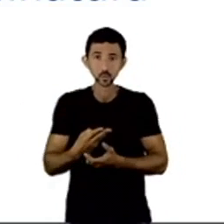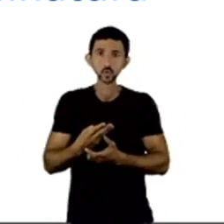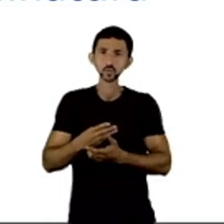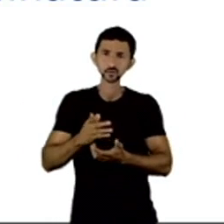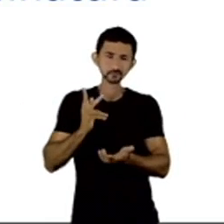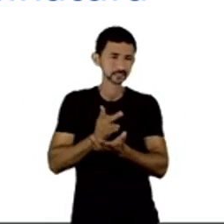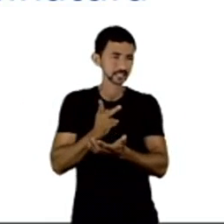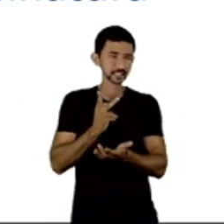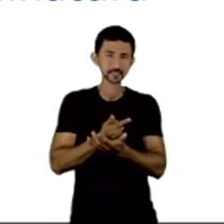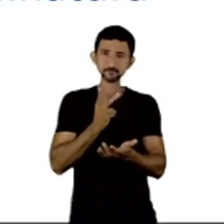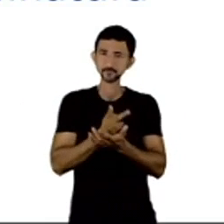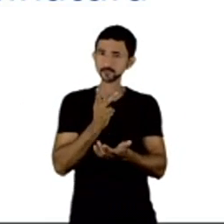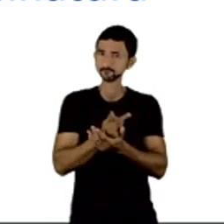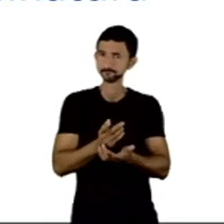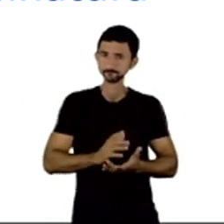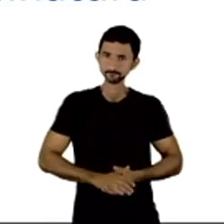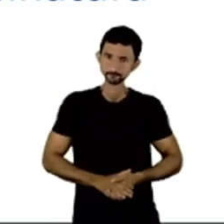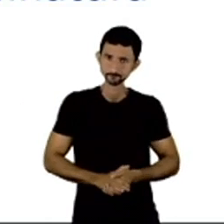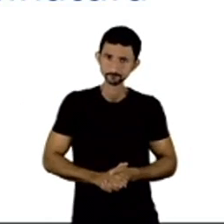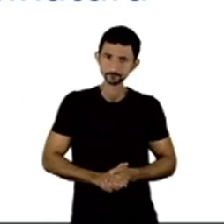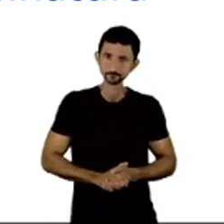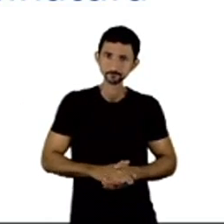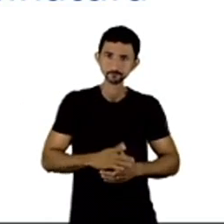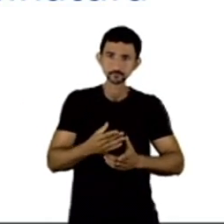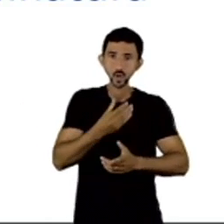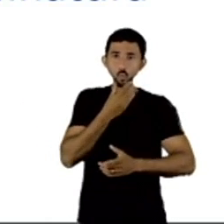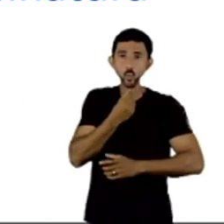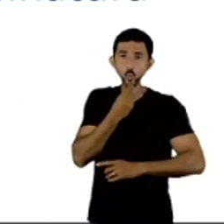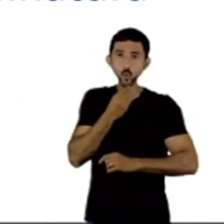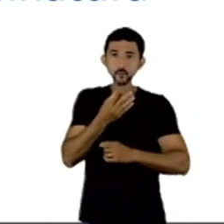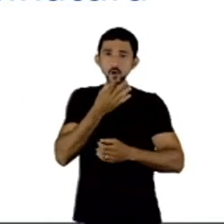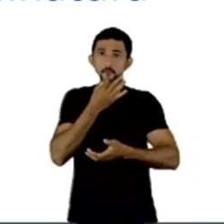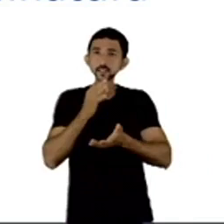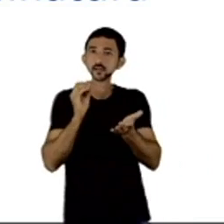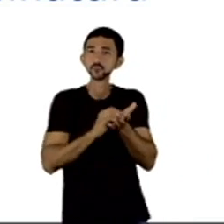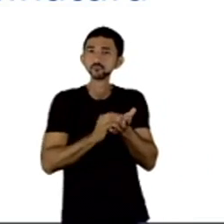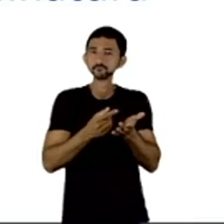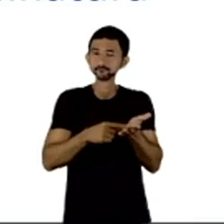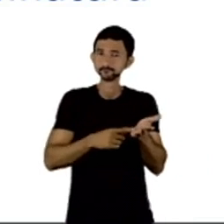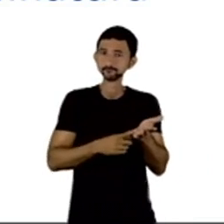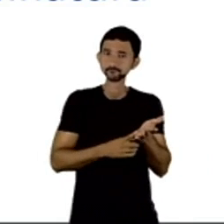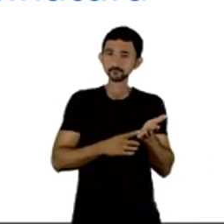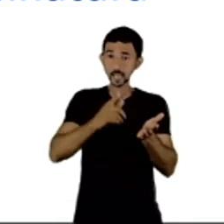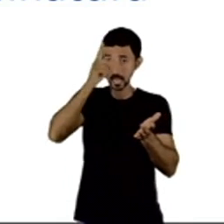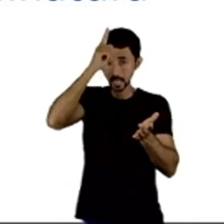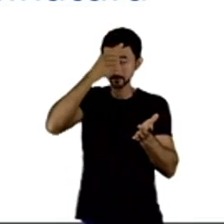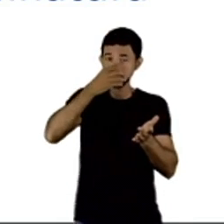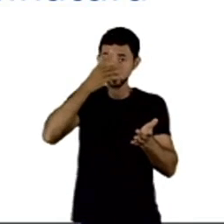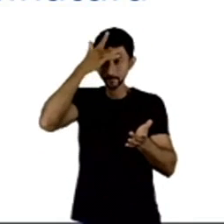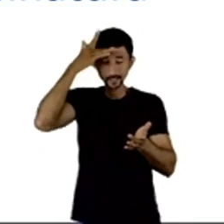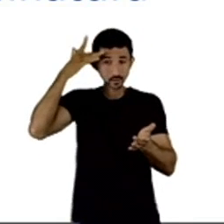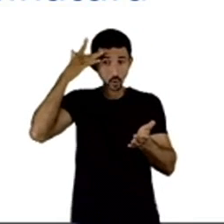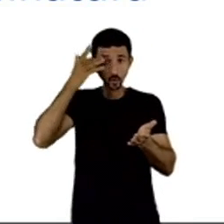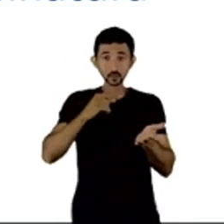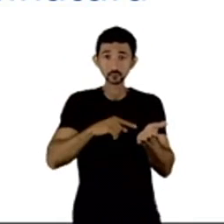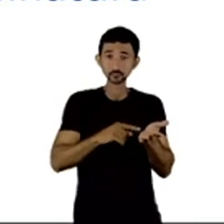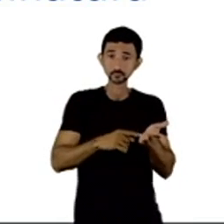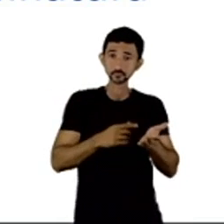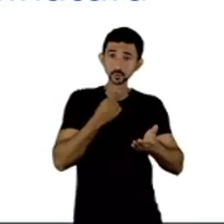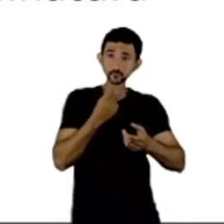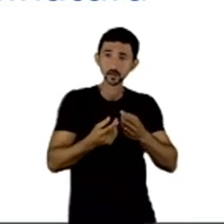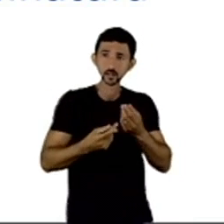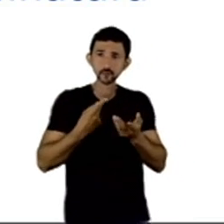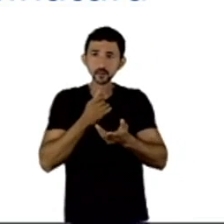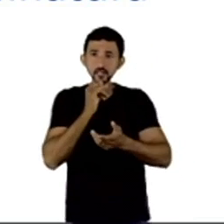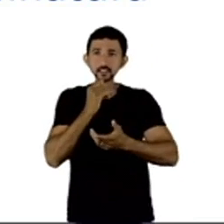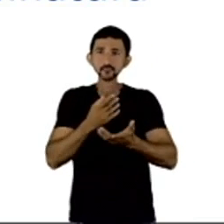rotina. Veja que aqui o narrador tece um comentário a respeito do alemão, tá? Que diz